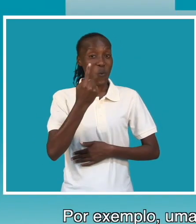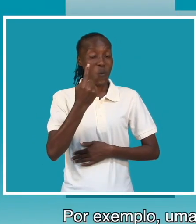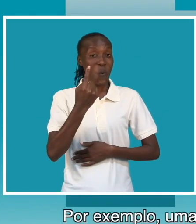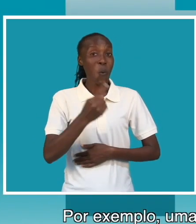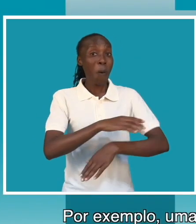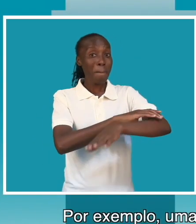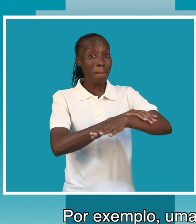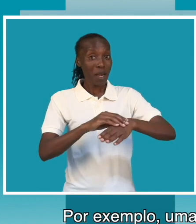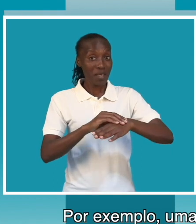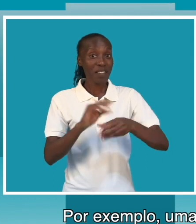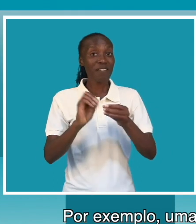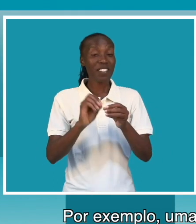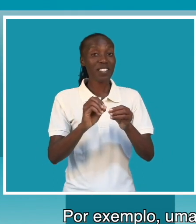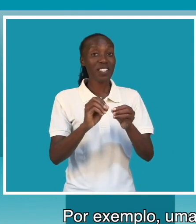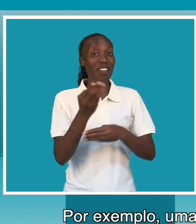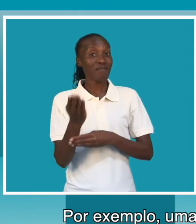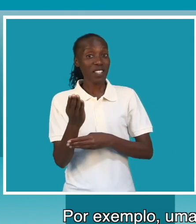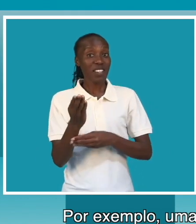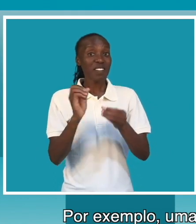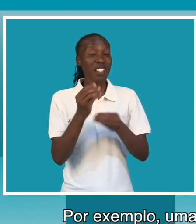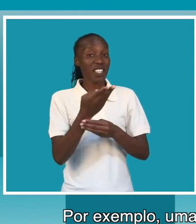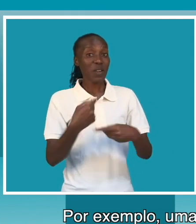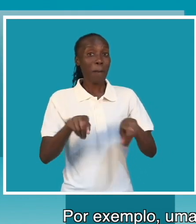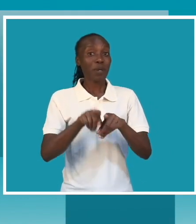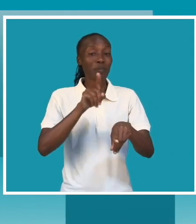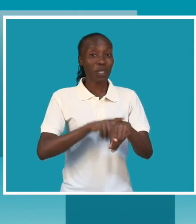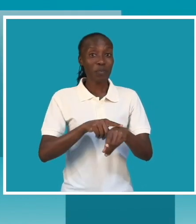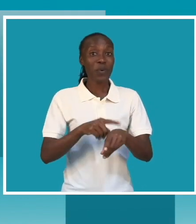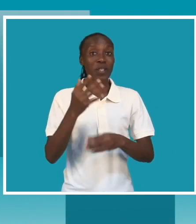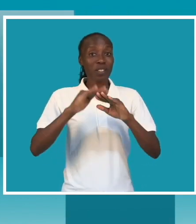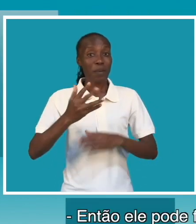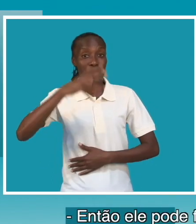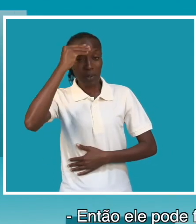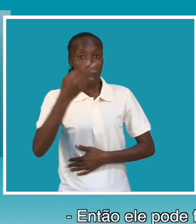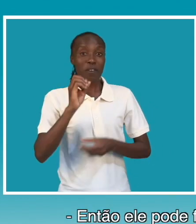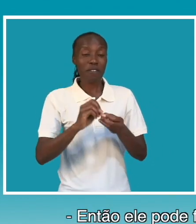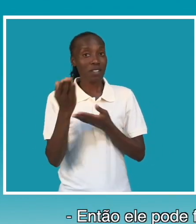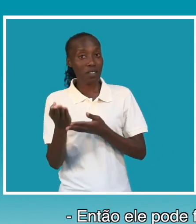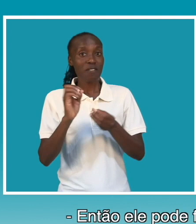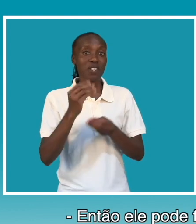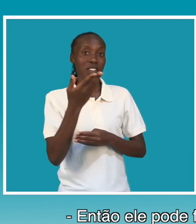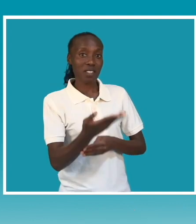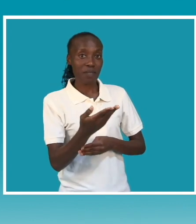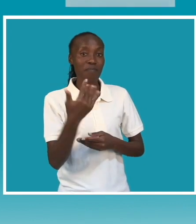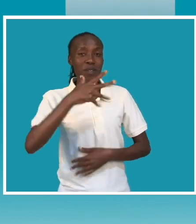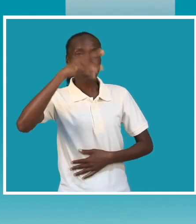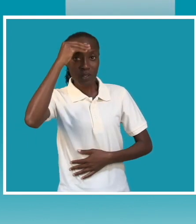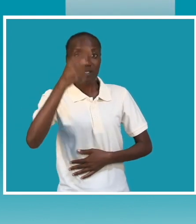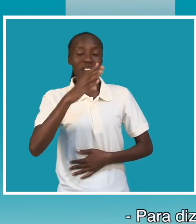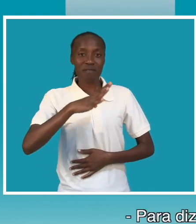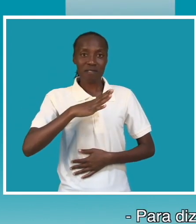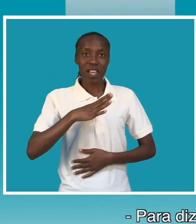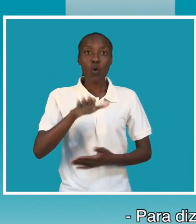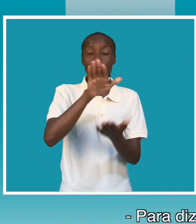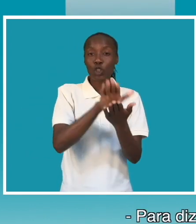só tem um braço. Exato. Não pode fazer assim ao mesmo tempo. Exato. Então, rede pode fazer assim e depois fazer assim. eu não